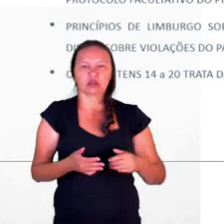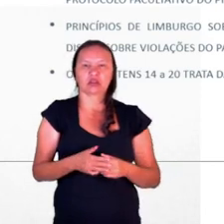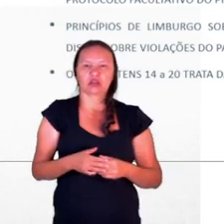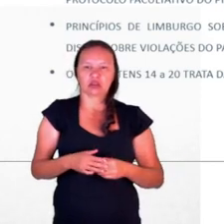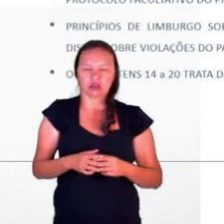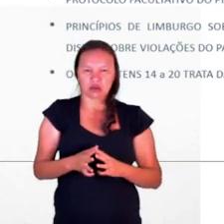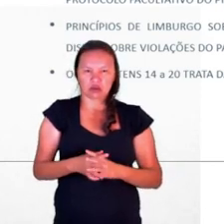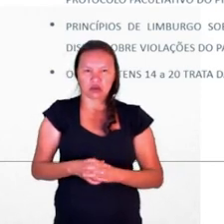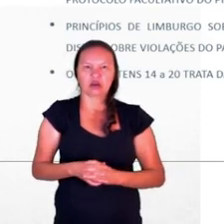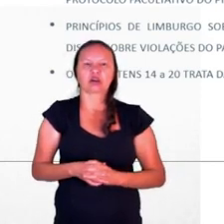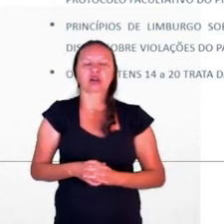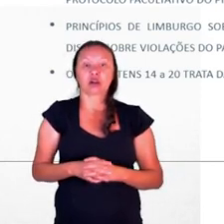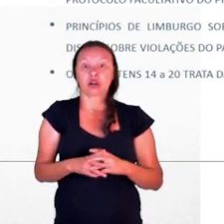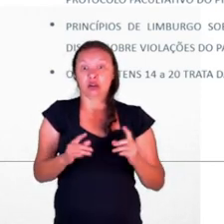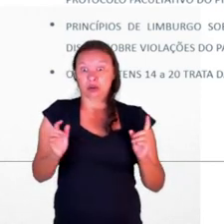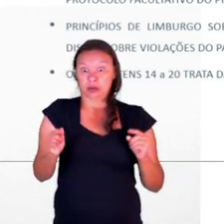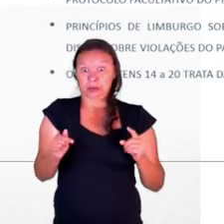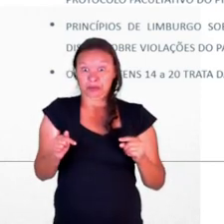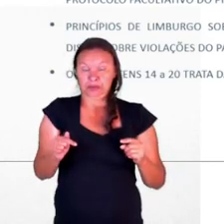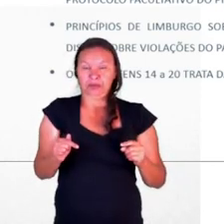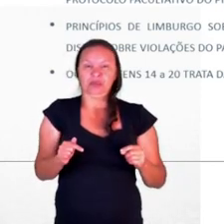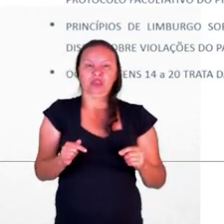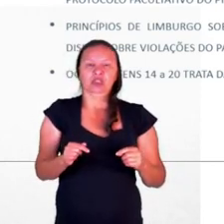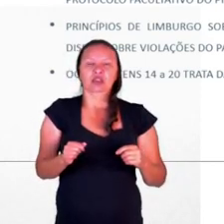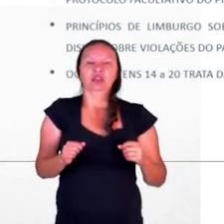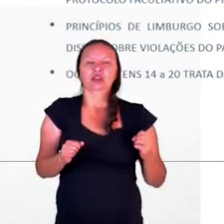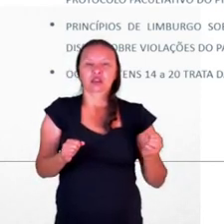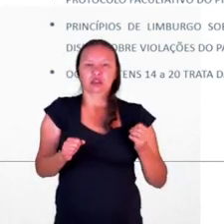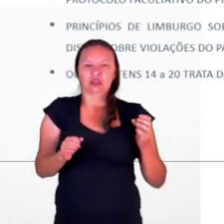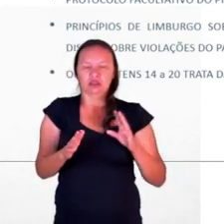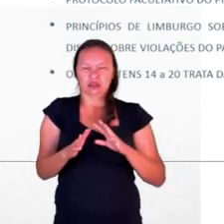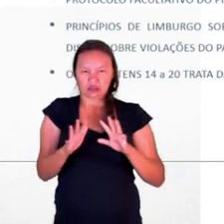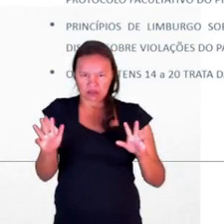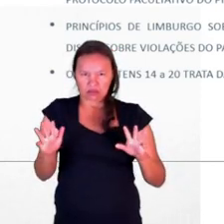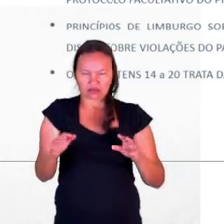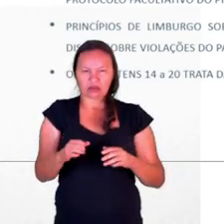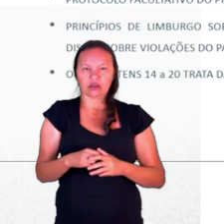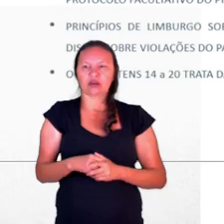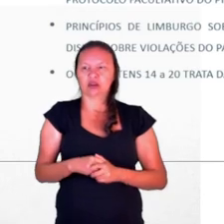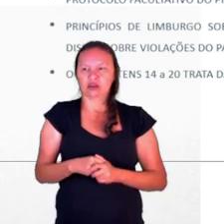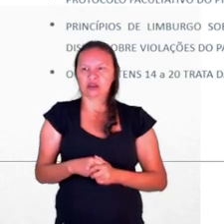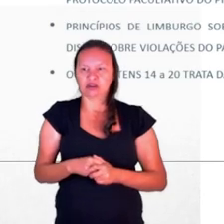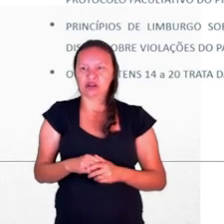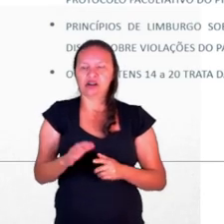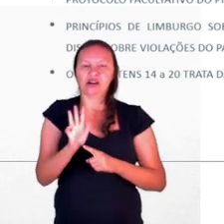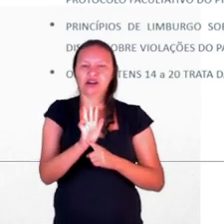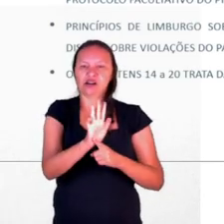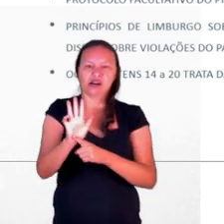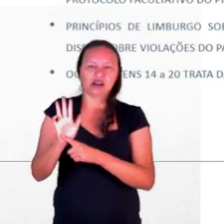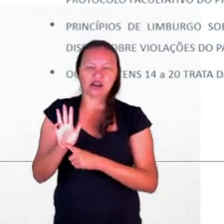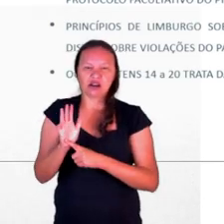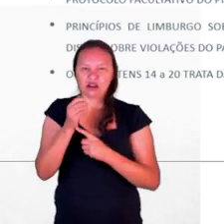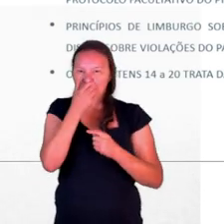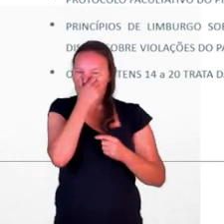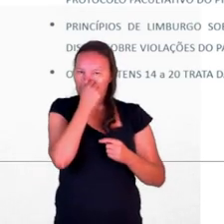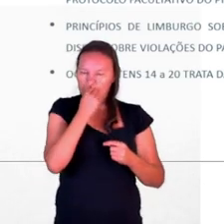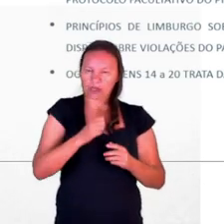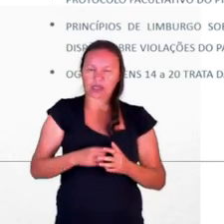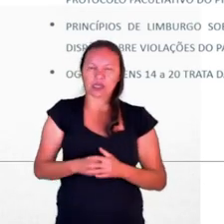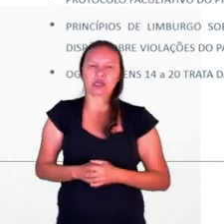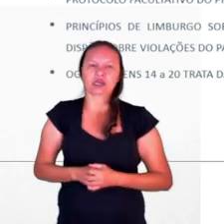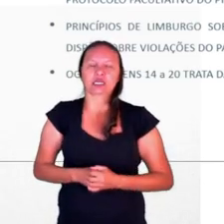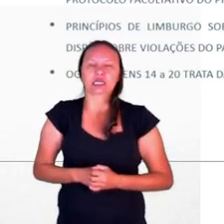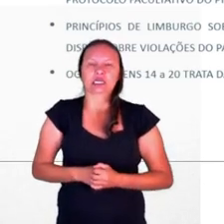essa isso aqui isso aqui depois eu só vou passar os slides e vou finalizar para não atrapalhar o pessoal aqui ó